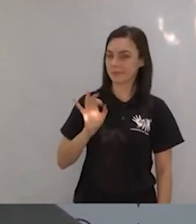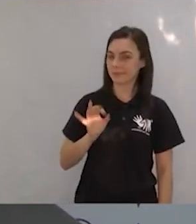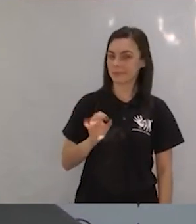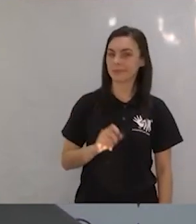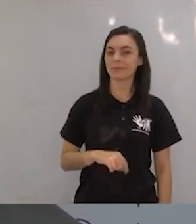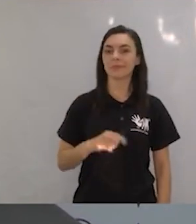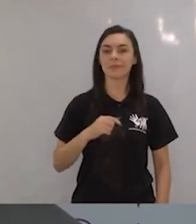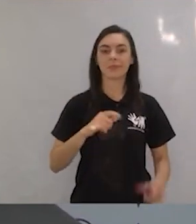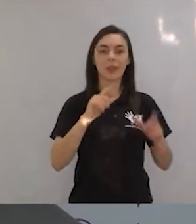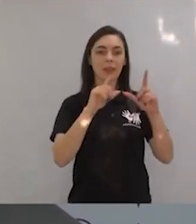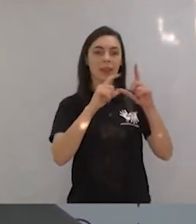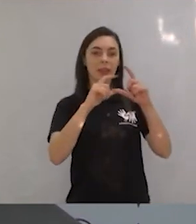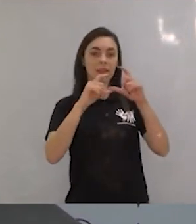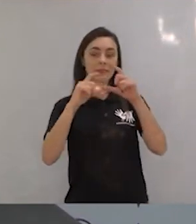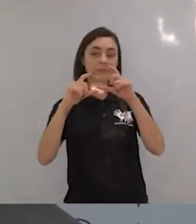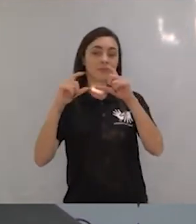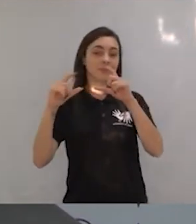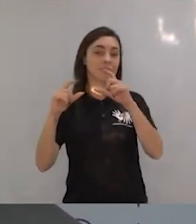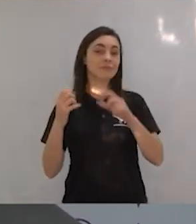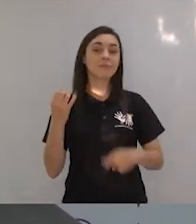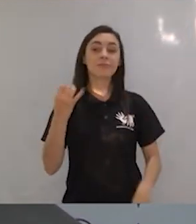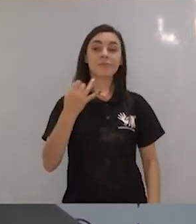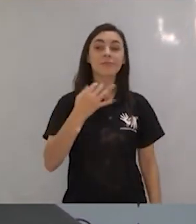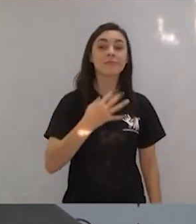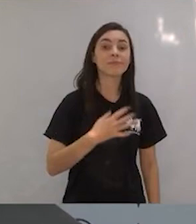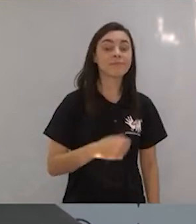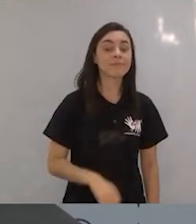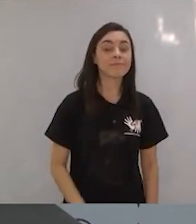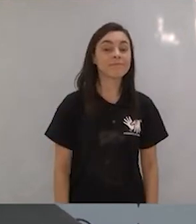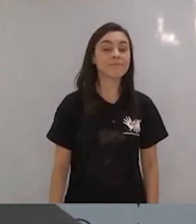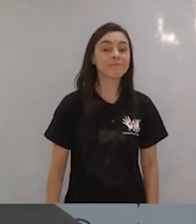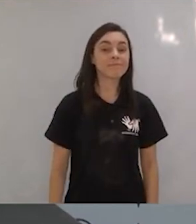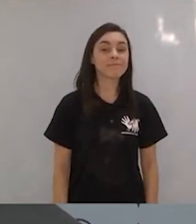bem. Então essa tirinha de agora tinham quantas?